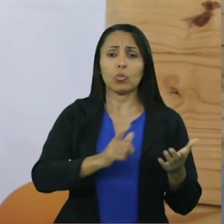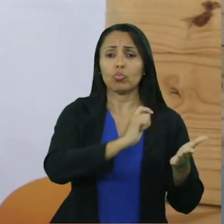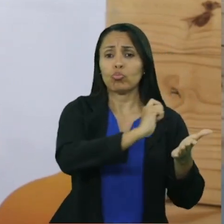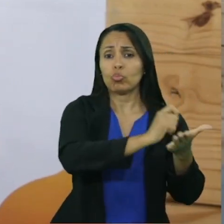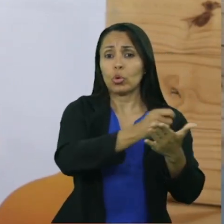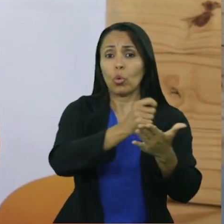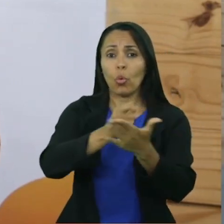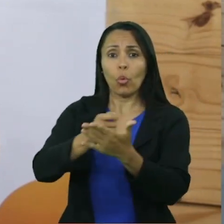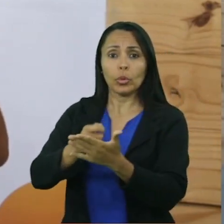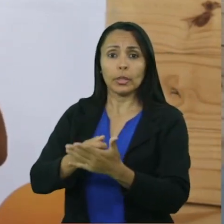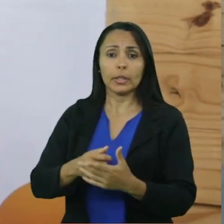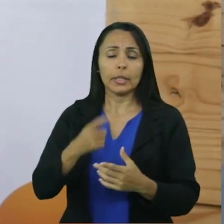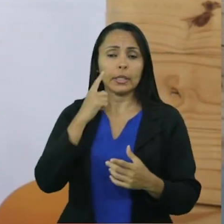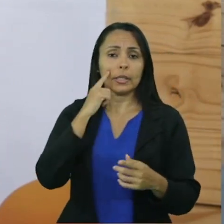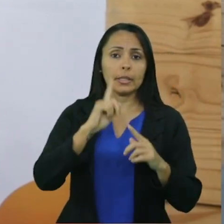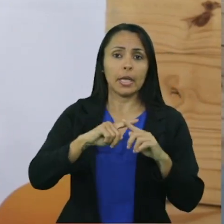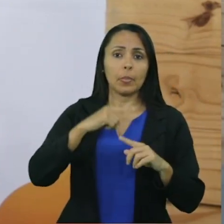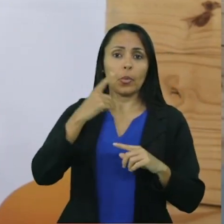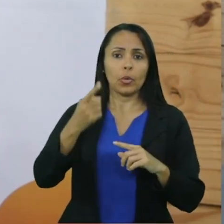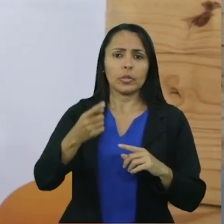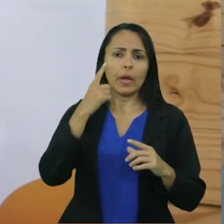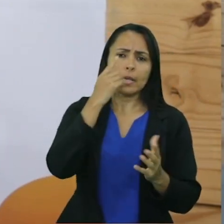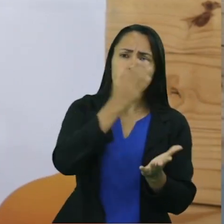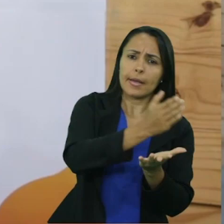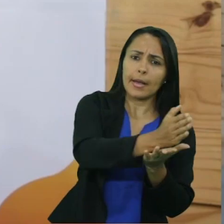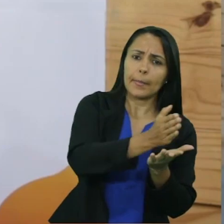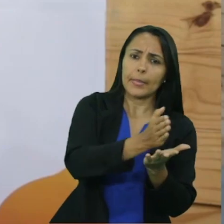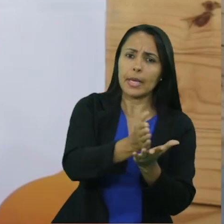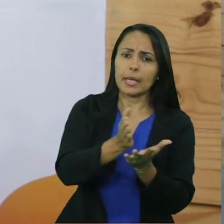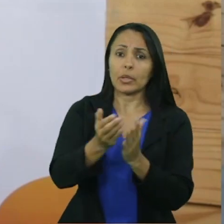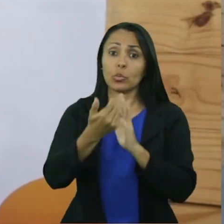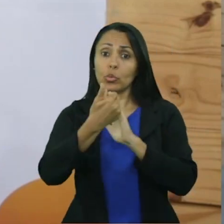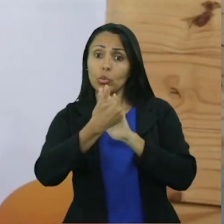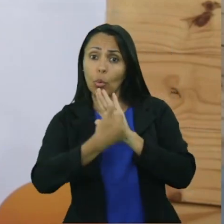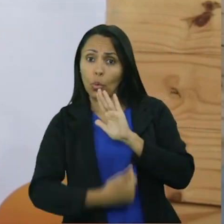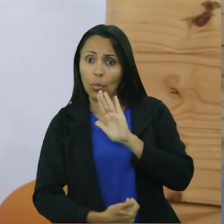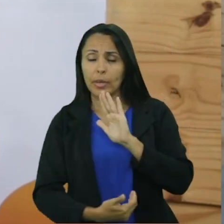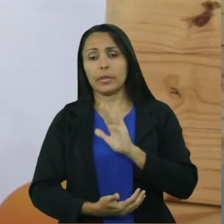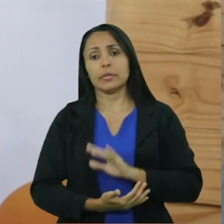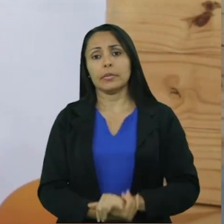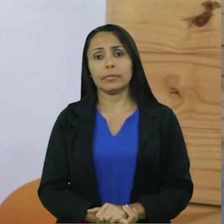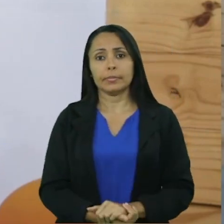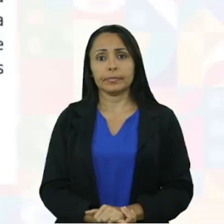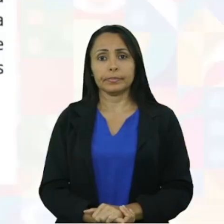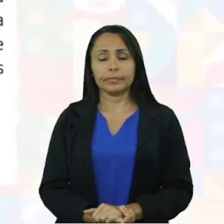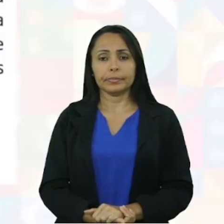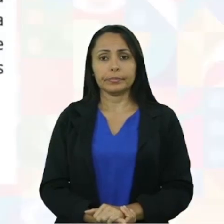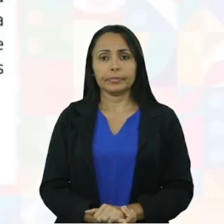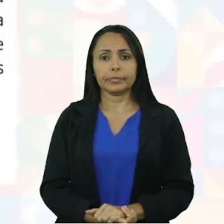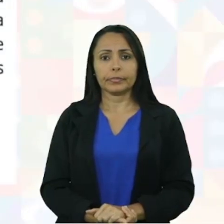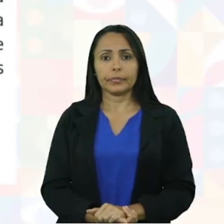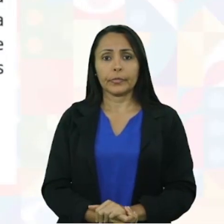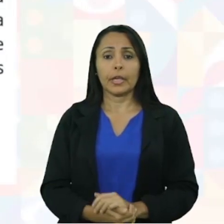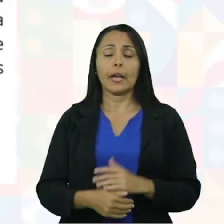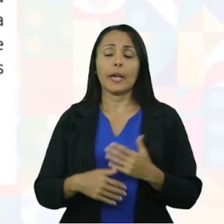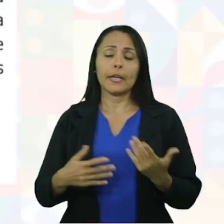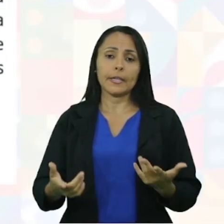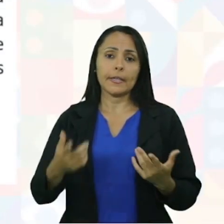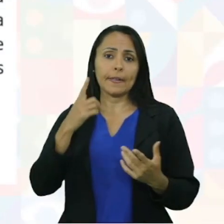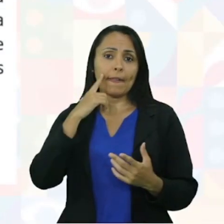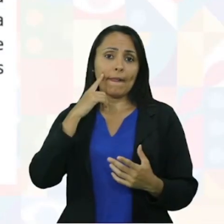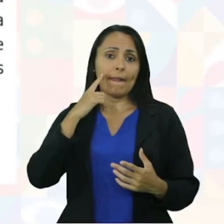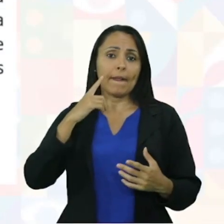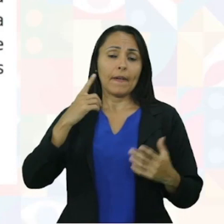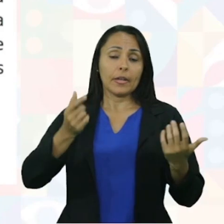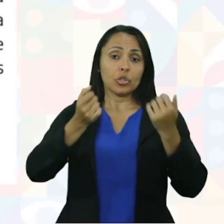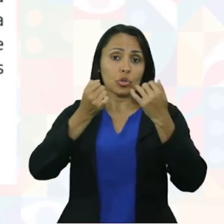faz o devido encaminhamento dessa documentação às outras instâncias. E aí, reforçando, né, por serem